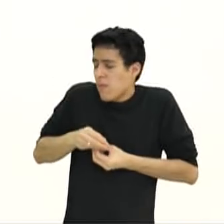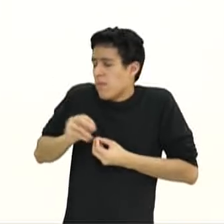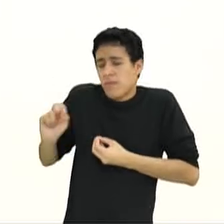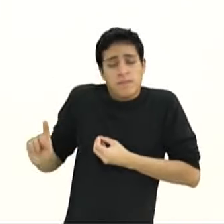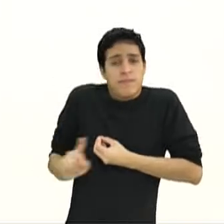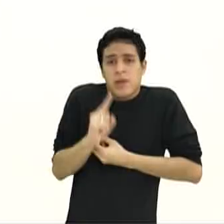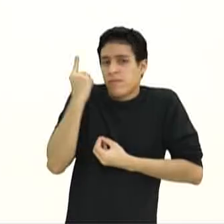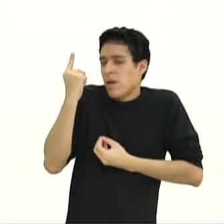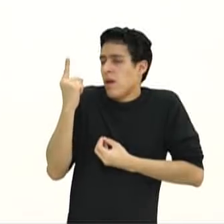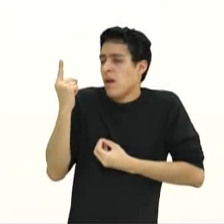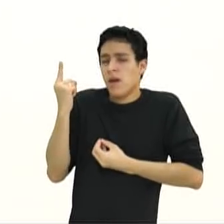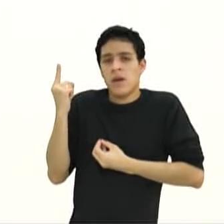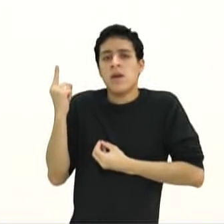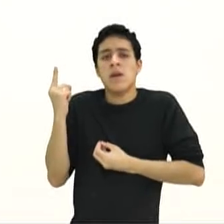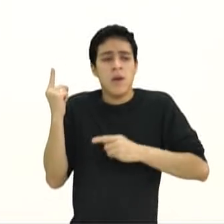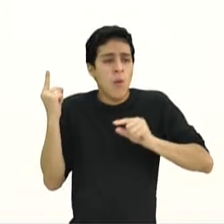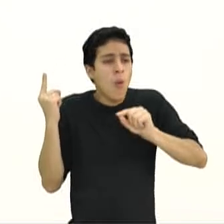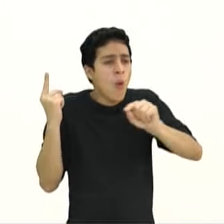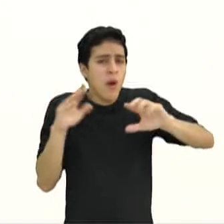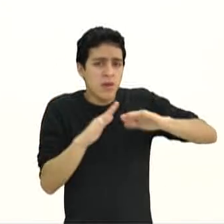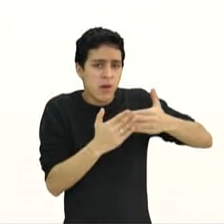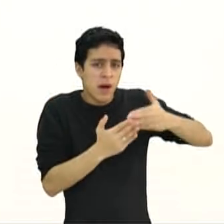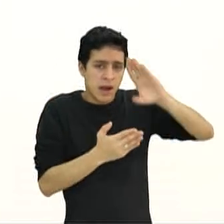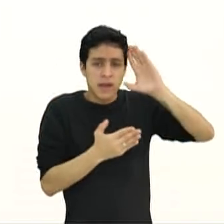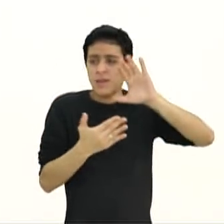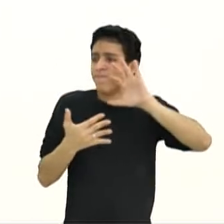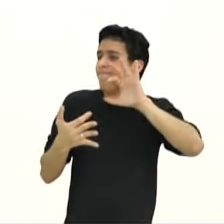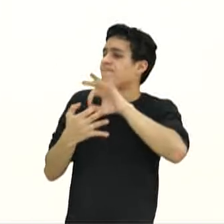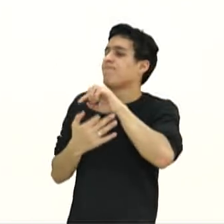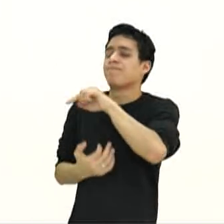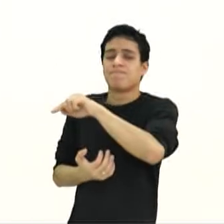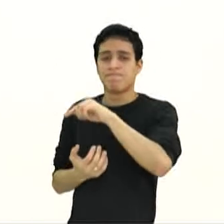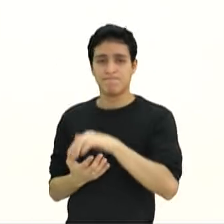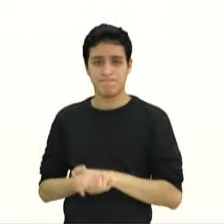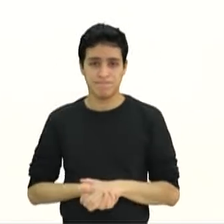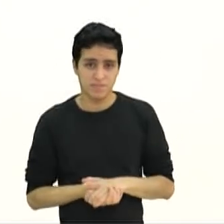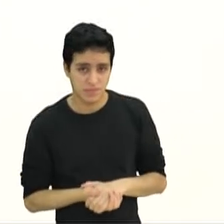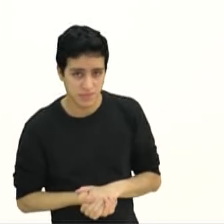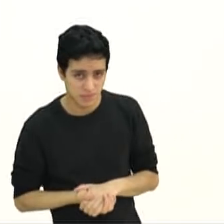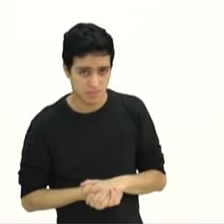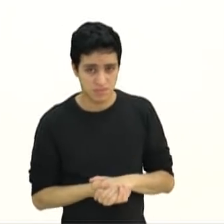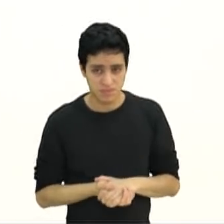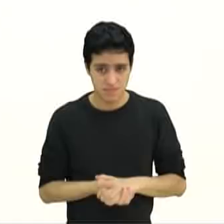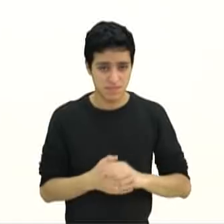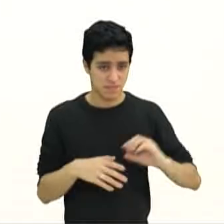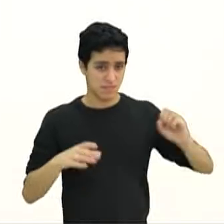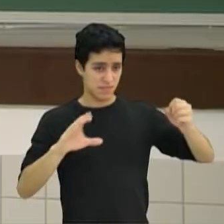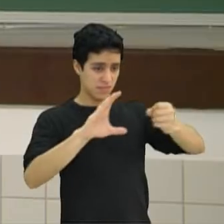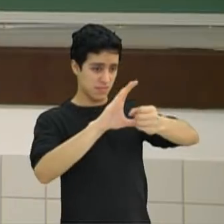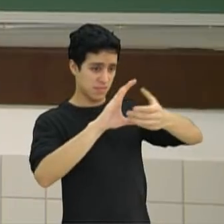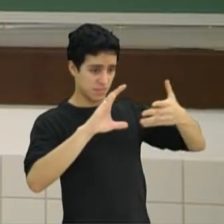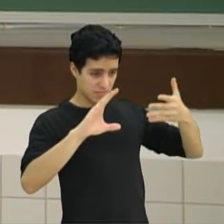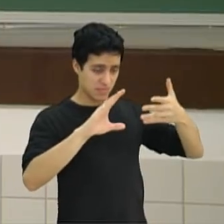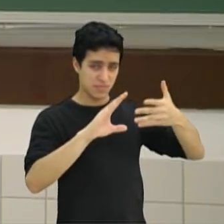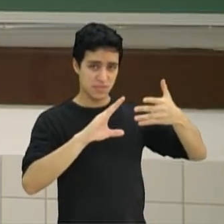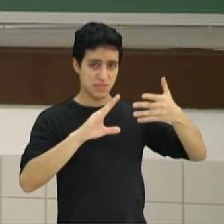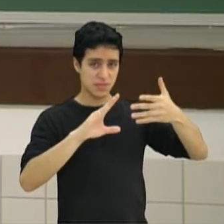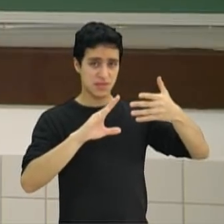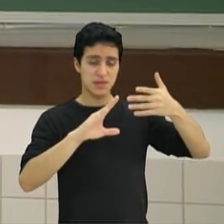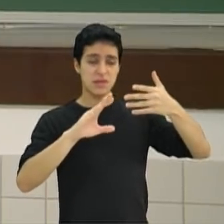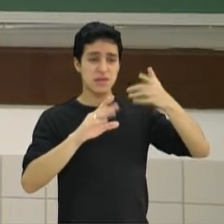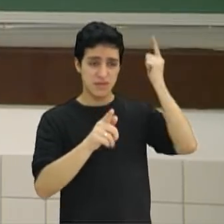sendo muito solicitado no meio escolar e acadêmico. Essas características nós encontramos se relembrarmos